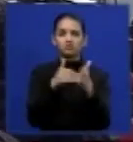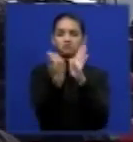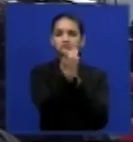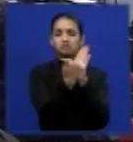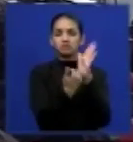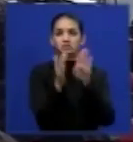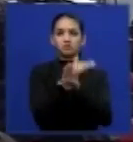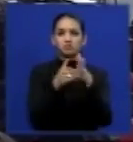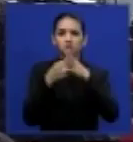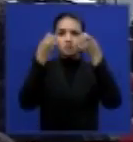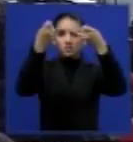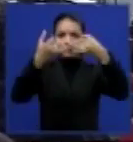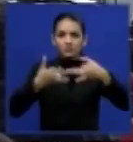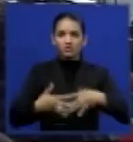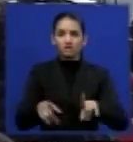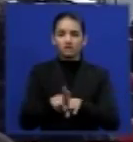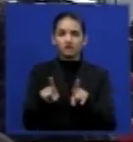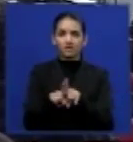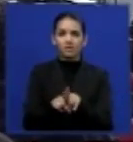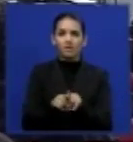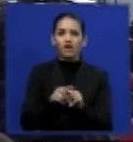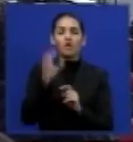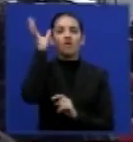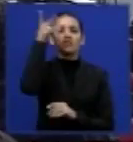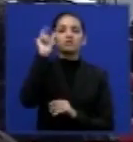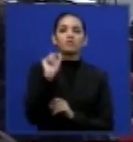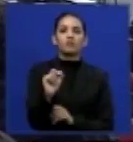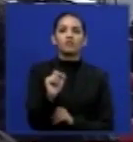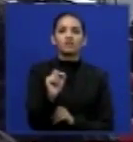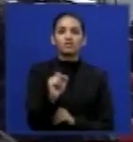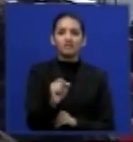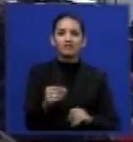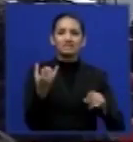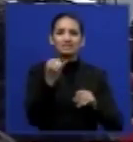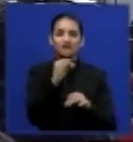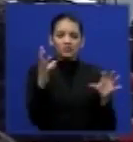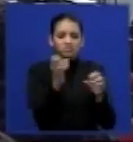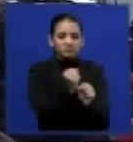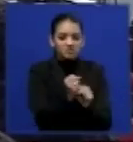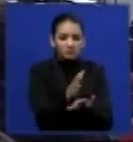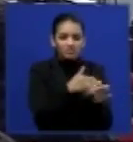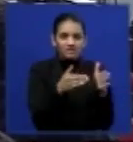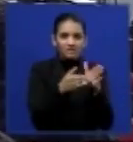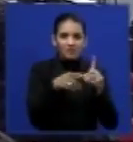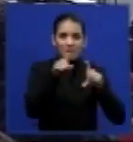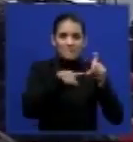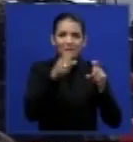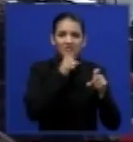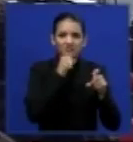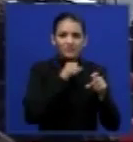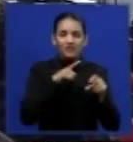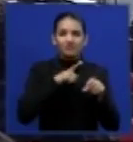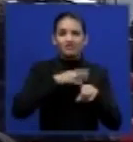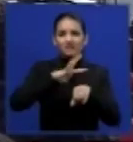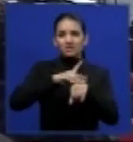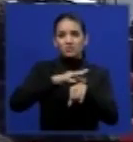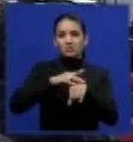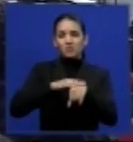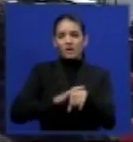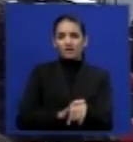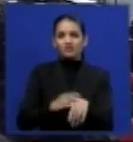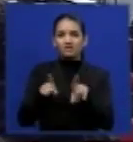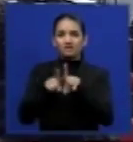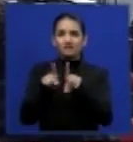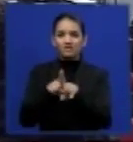acúmulo de resíduos de pneus favorece a propagação de doenças transmitidas por mosquitos e acarreta